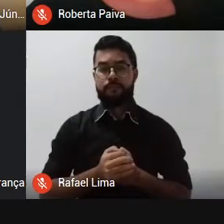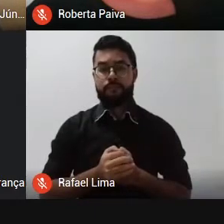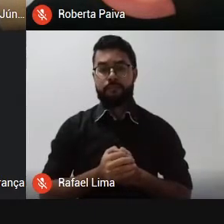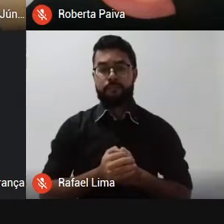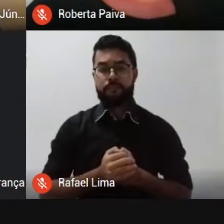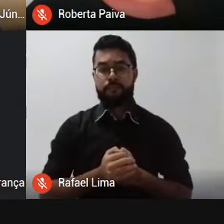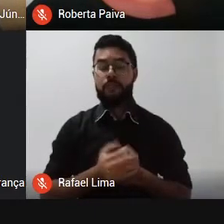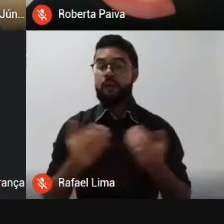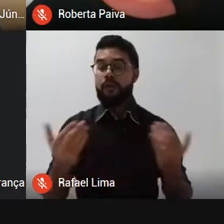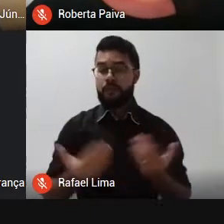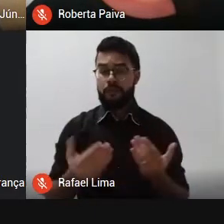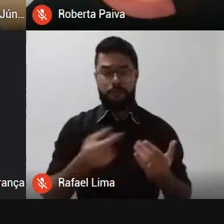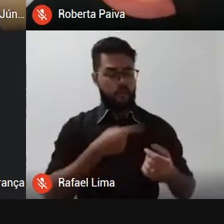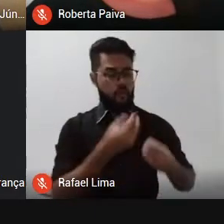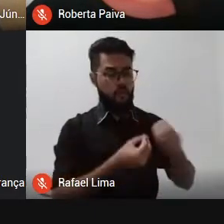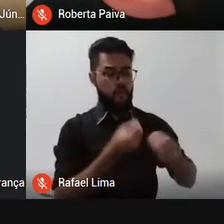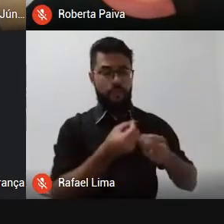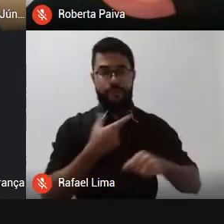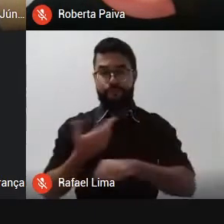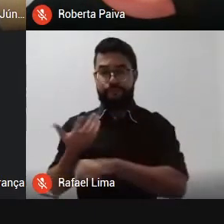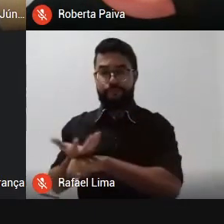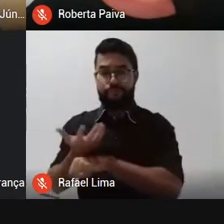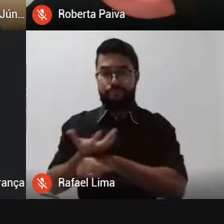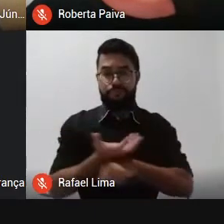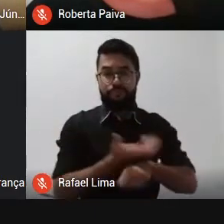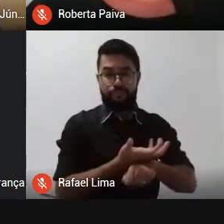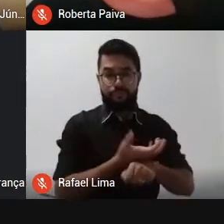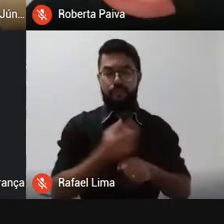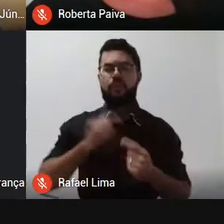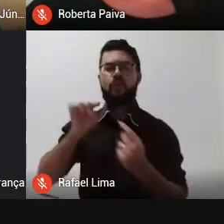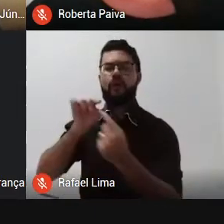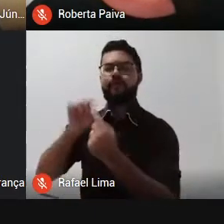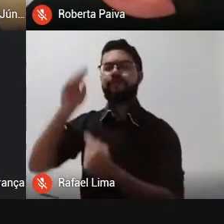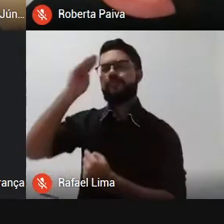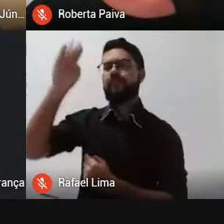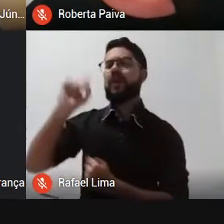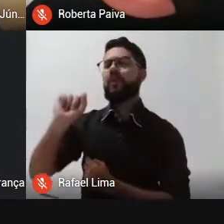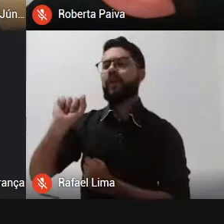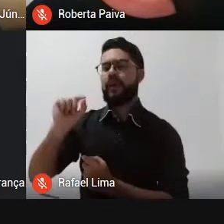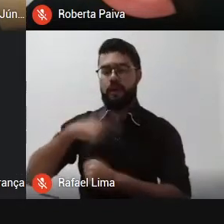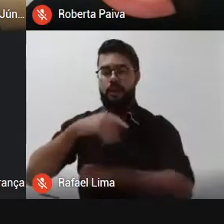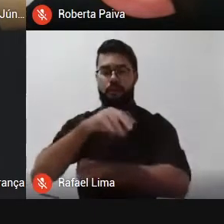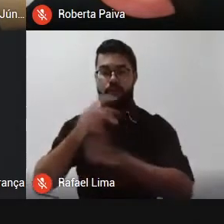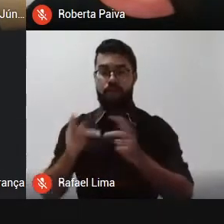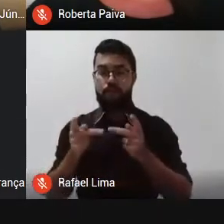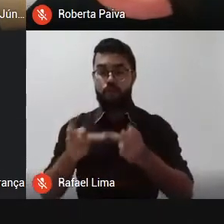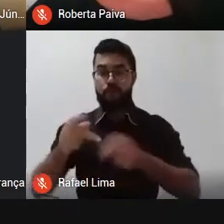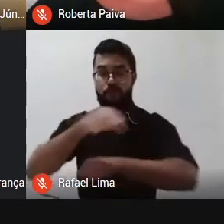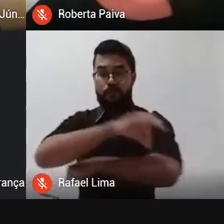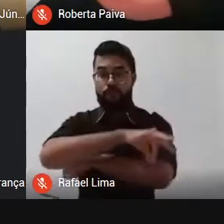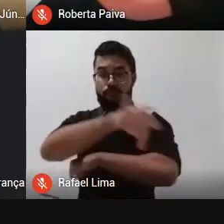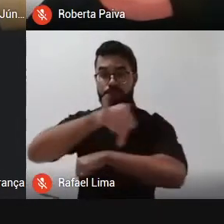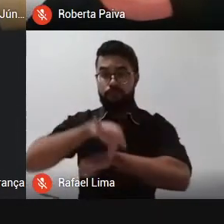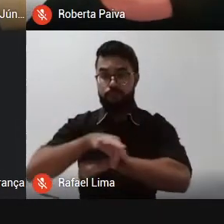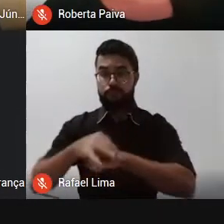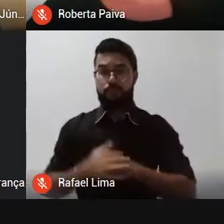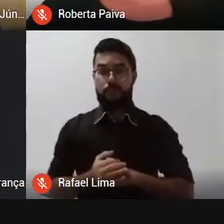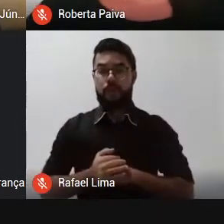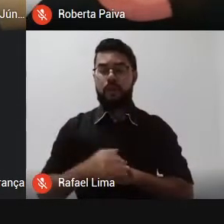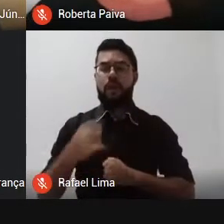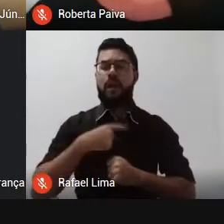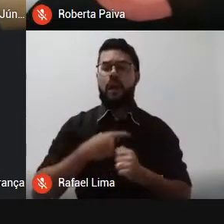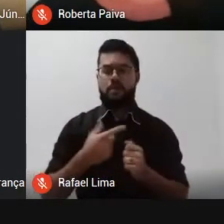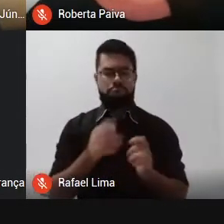A sequência dessa disciplina, o objetivo dela, como falei para vocês, era desenvolver um projeto arquitetônico. Então, durante o curso, desenvolvemos todo um